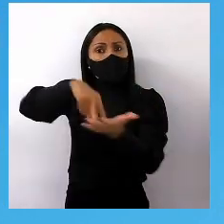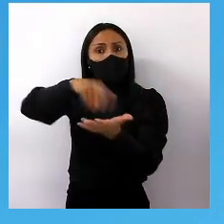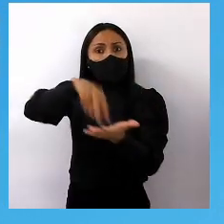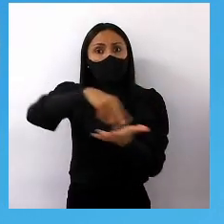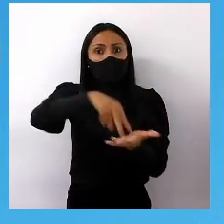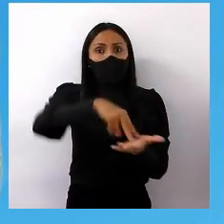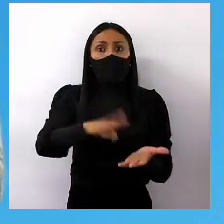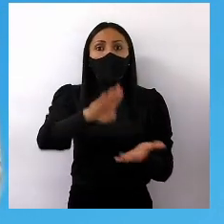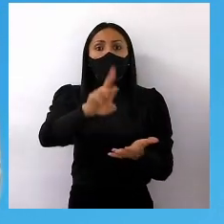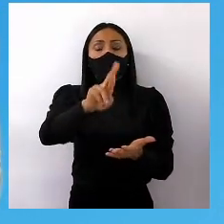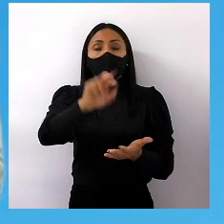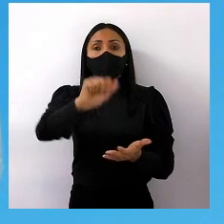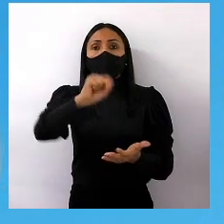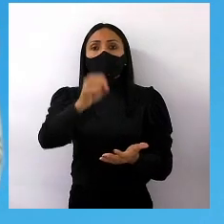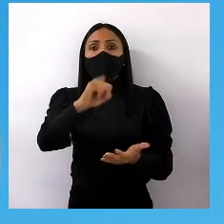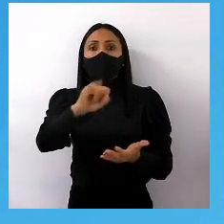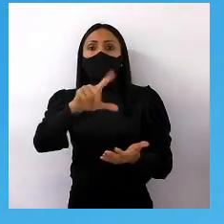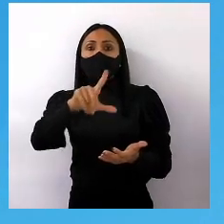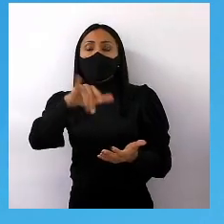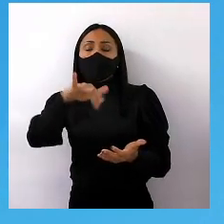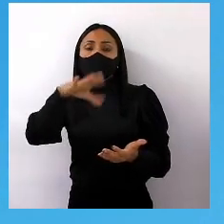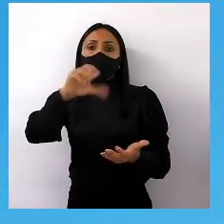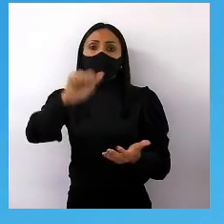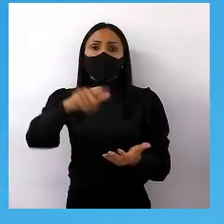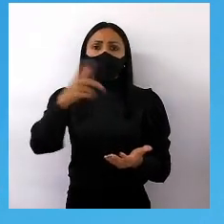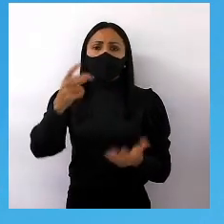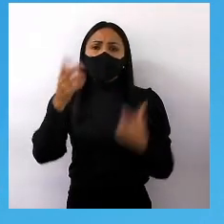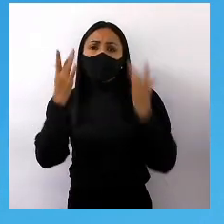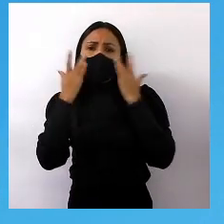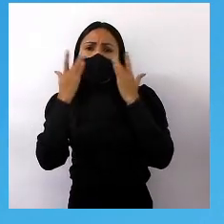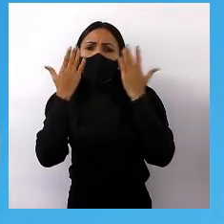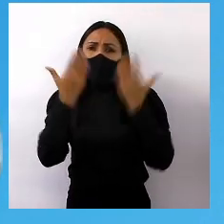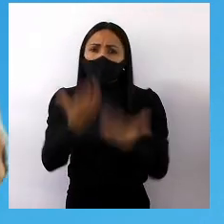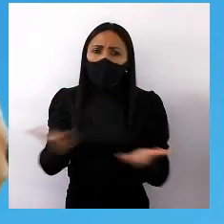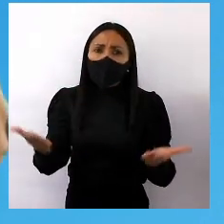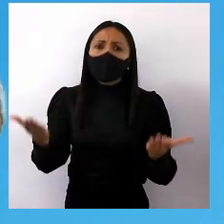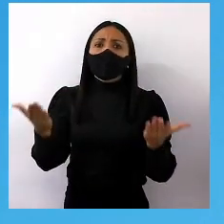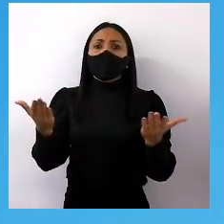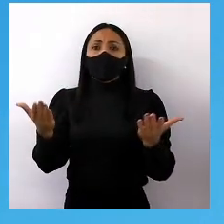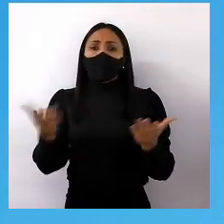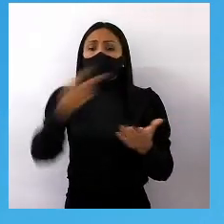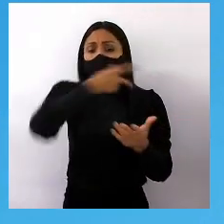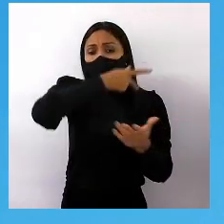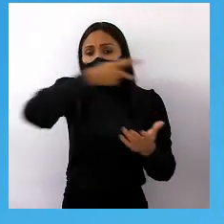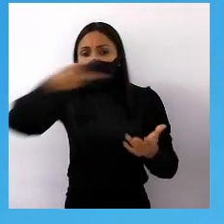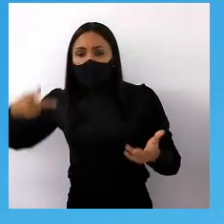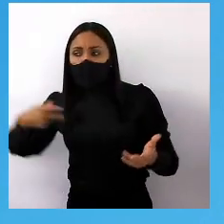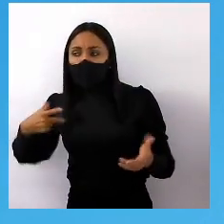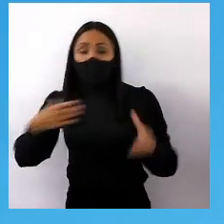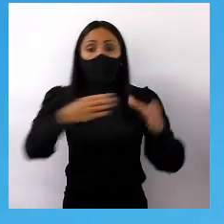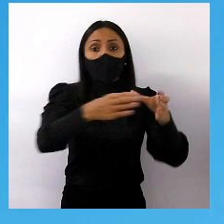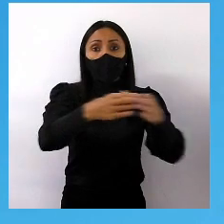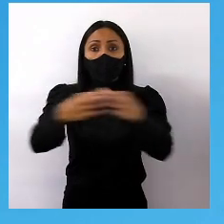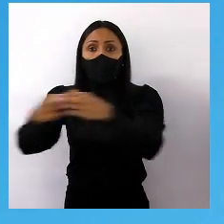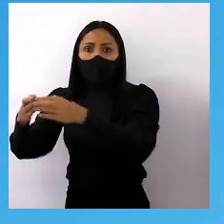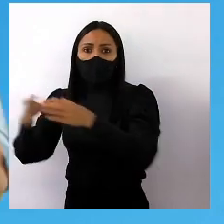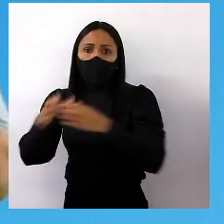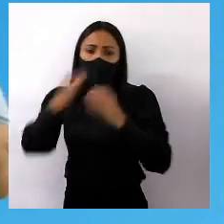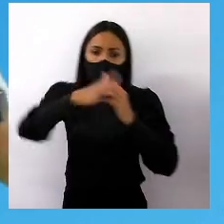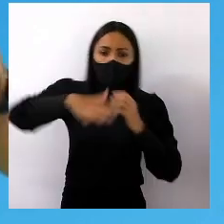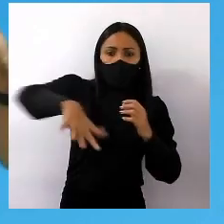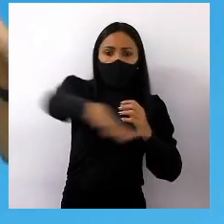Brasílica, que foi criado a partir da observação. André visitava esses grupos em